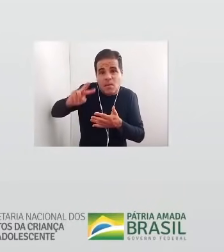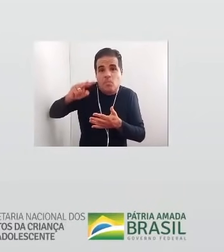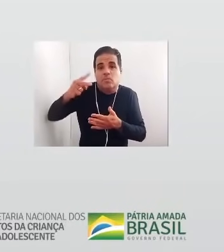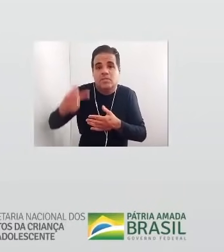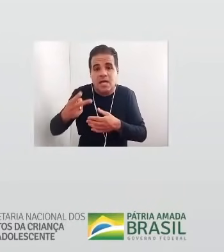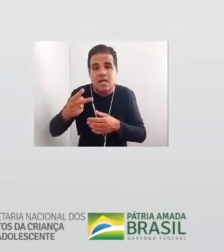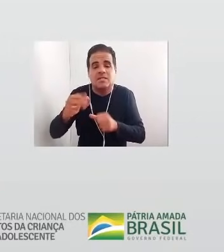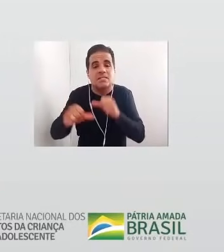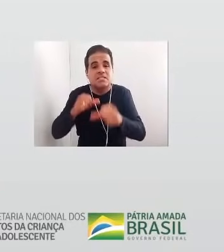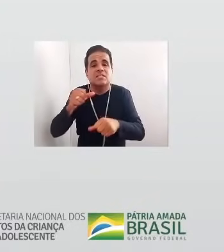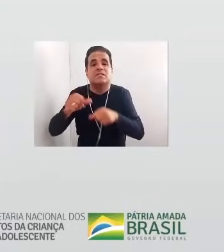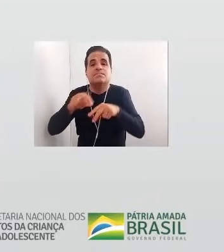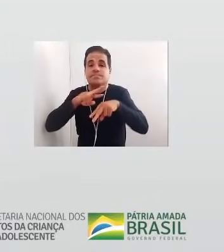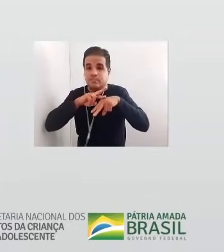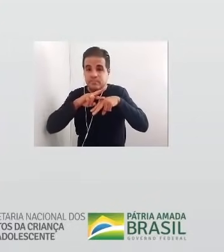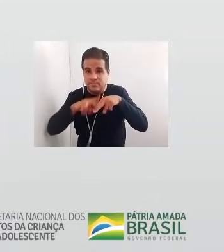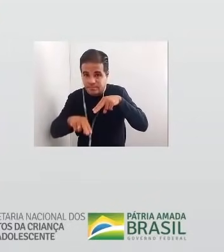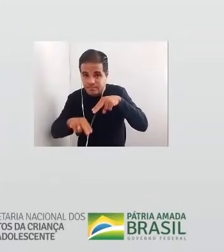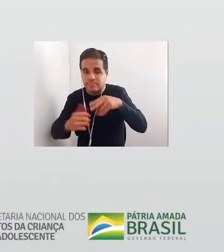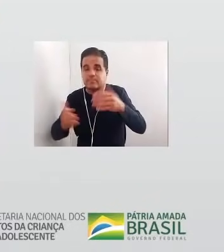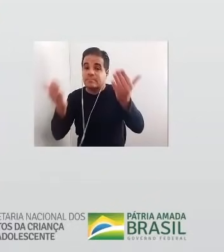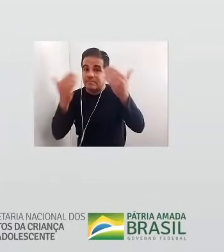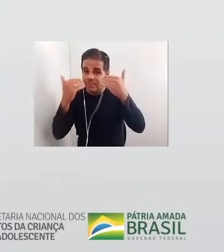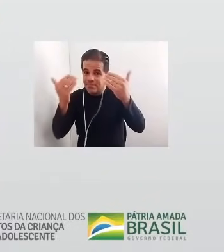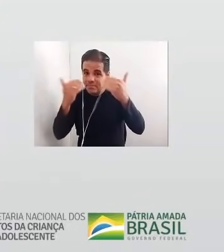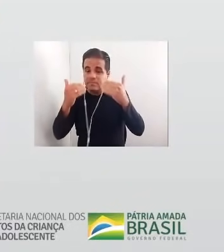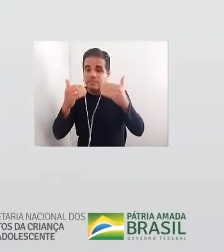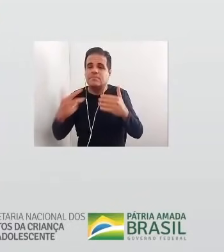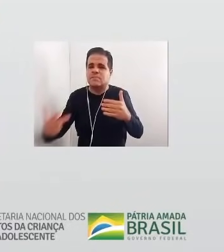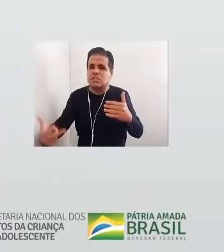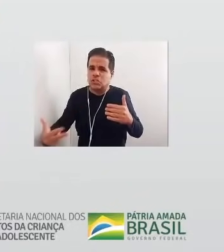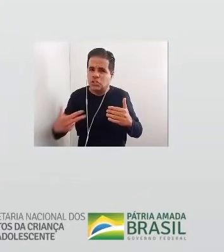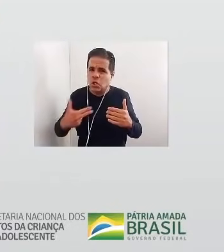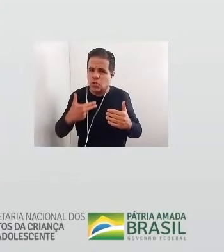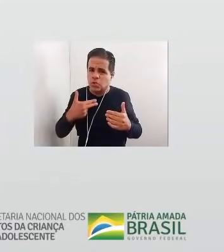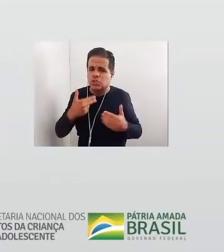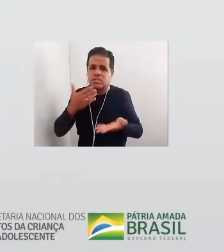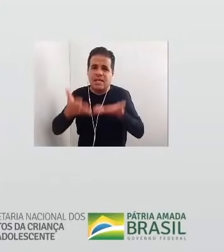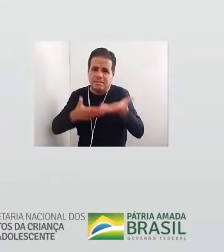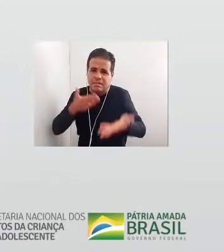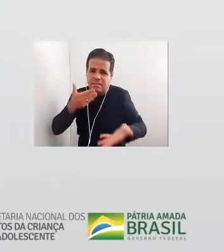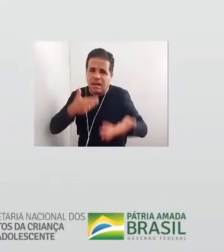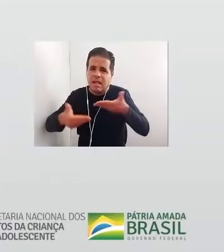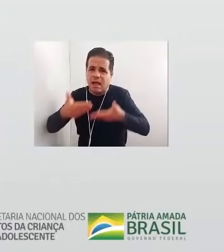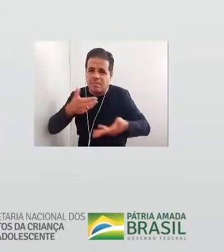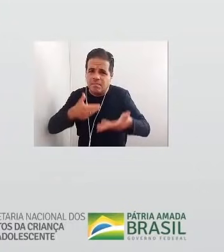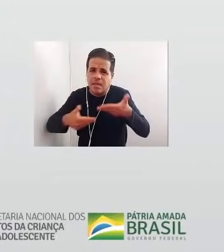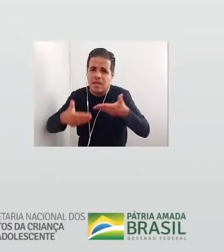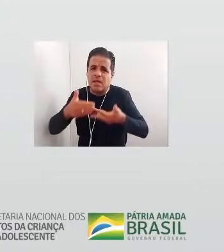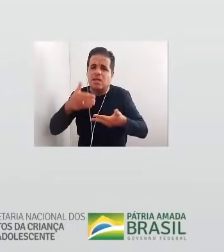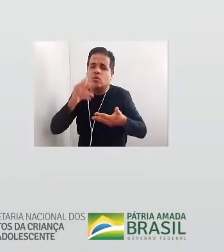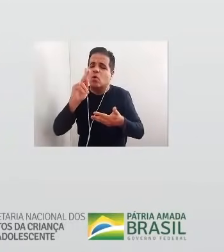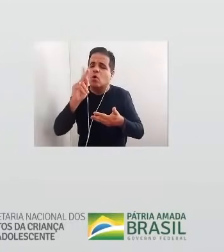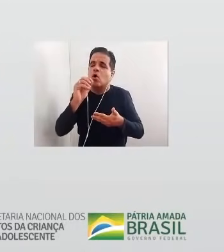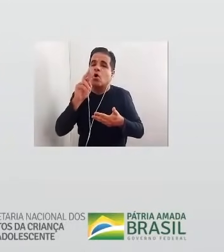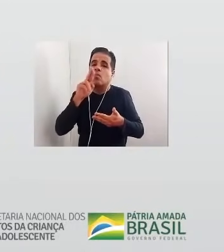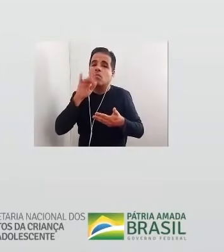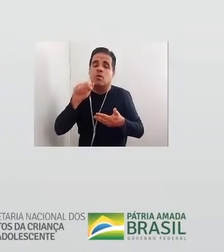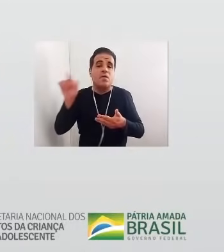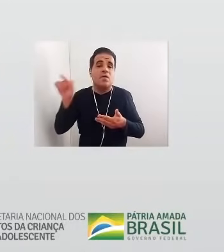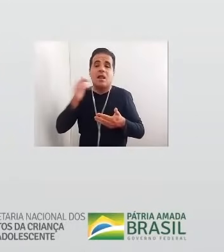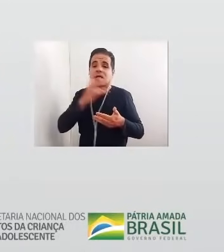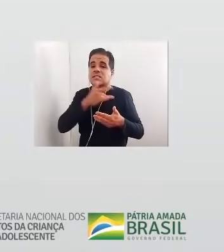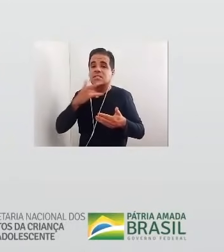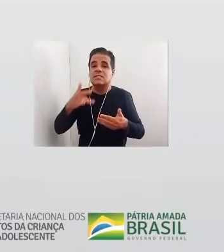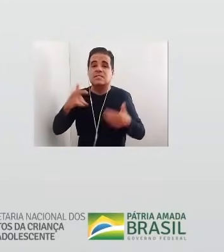uma alteração, uma ressignificação de sexo, cirurgia plástica, tratamento hormonal e a pessoa está saudável. Mas o